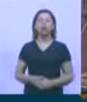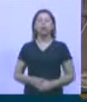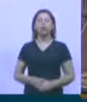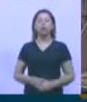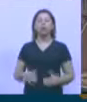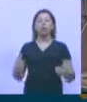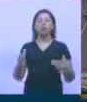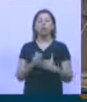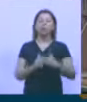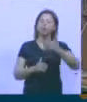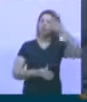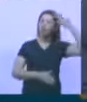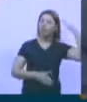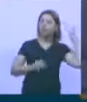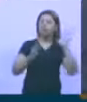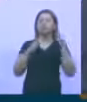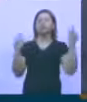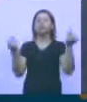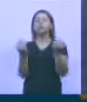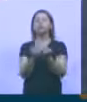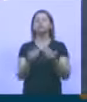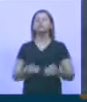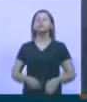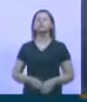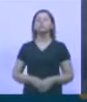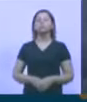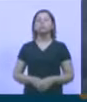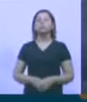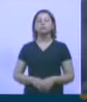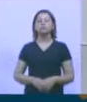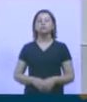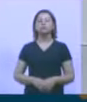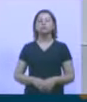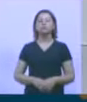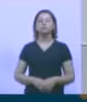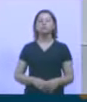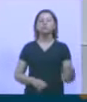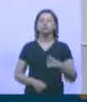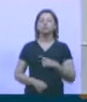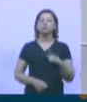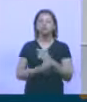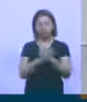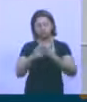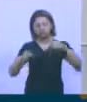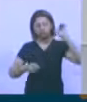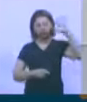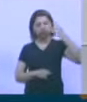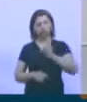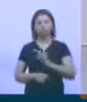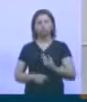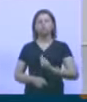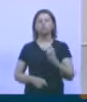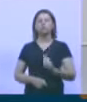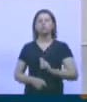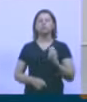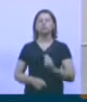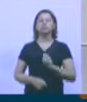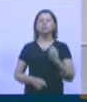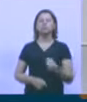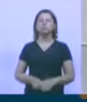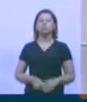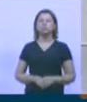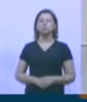árvore de família, there are things that have happened in our life, existem coisas que acontecem em nossas vidas that have